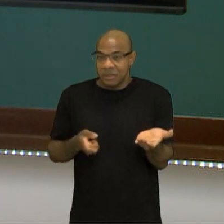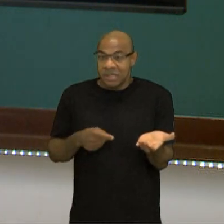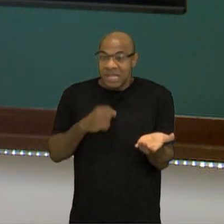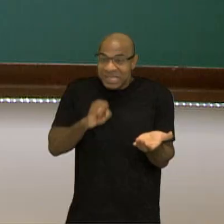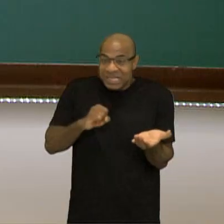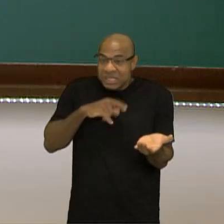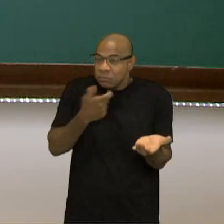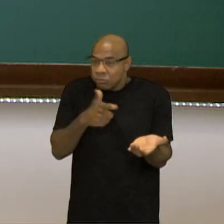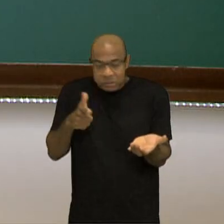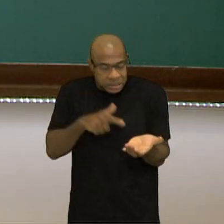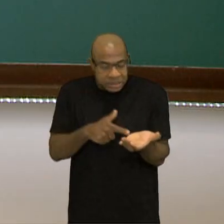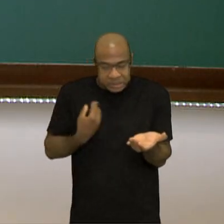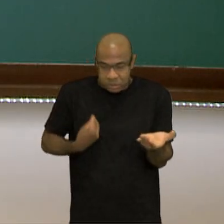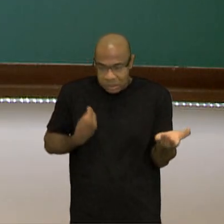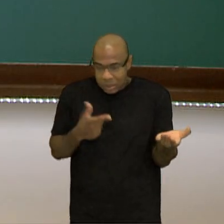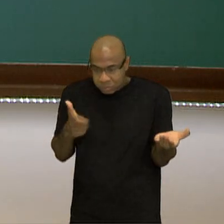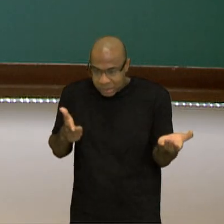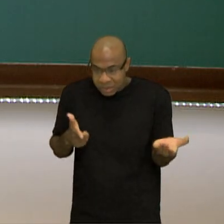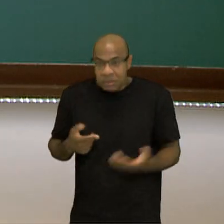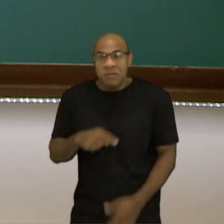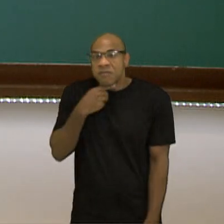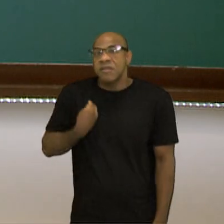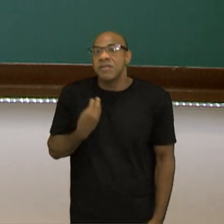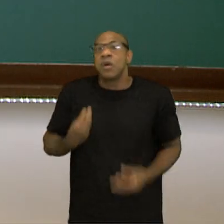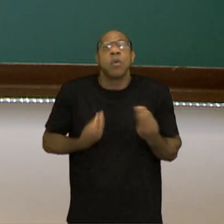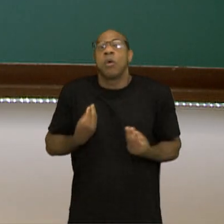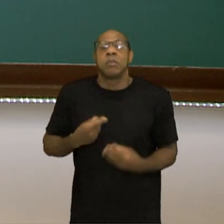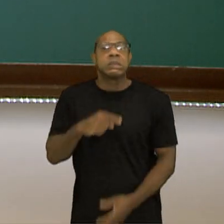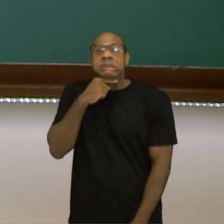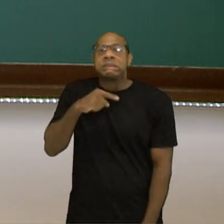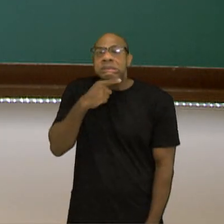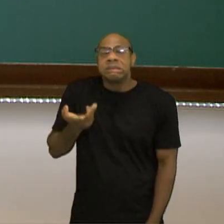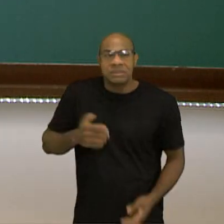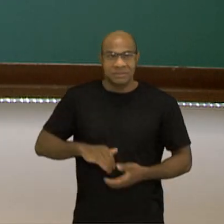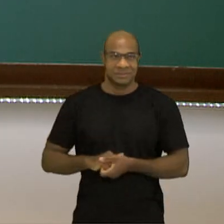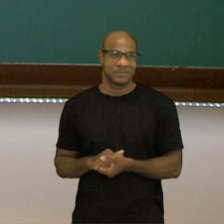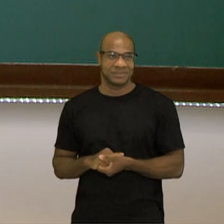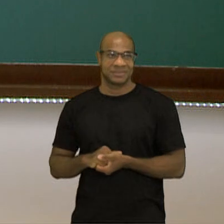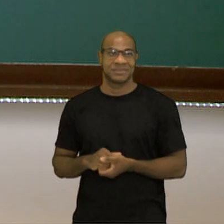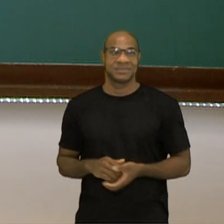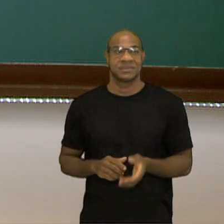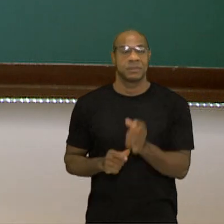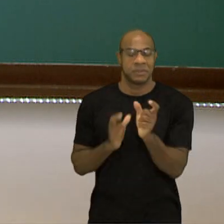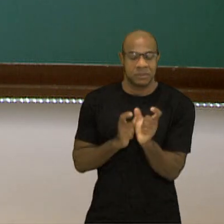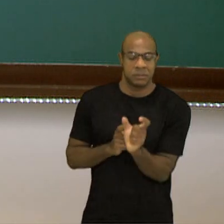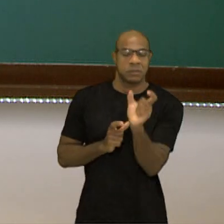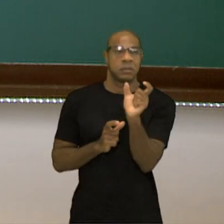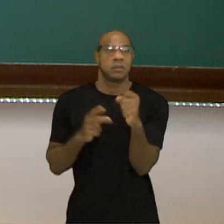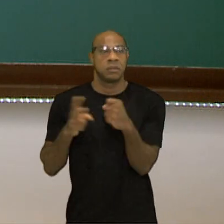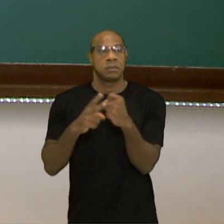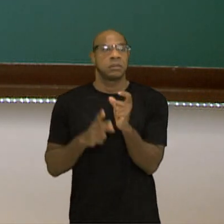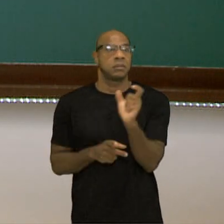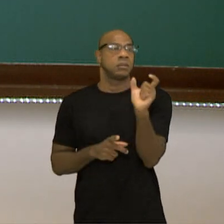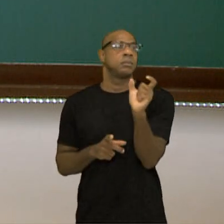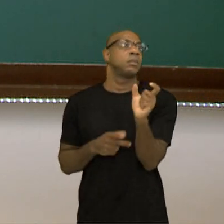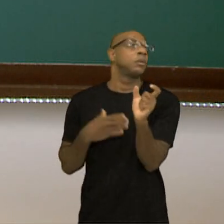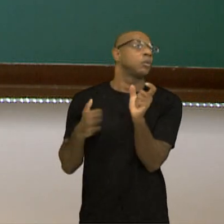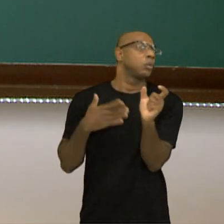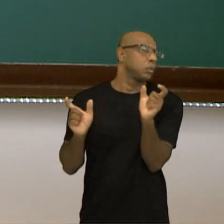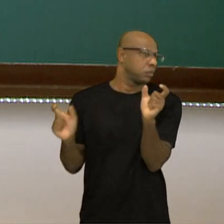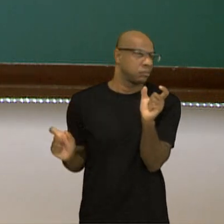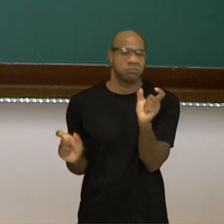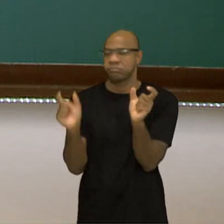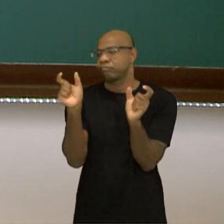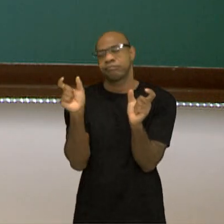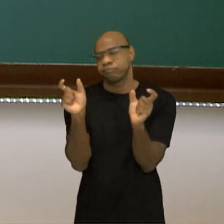phrasal verb, gente. O phrasal verb é quando você pega um verbo que tem um determinado significado. Pega uma partícula.